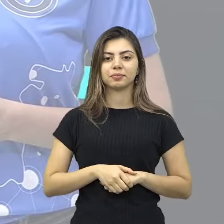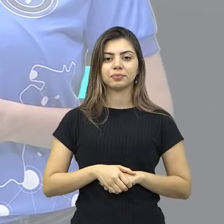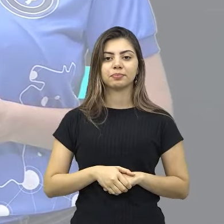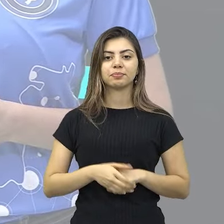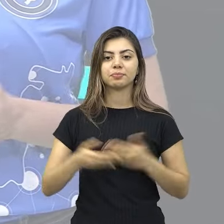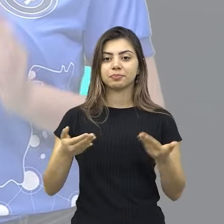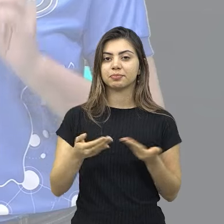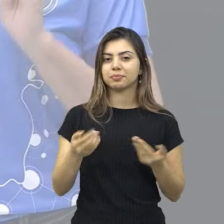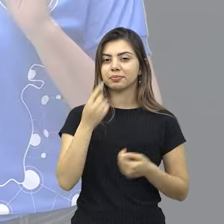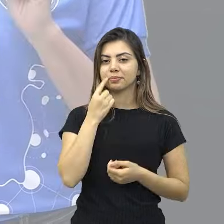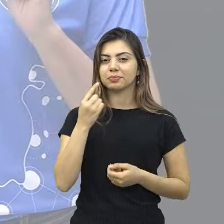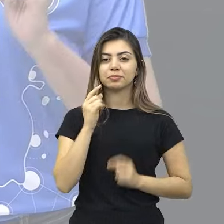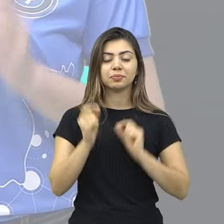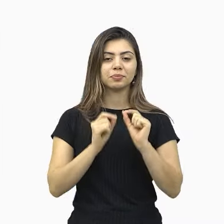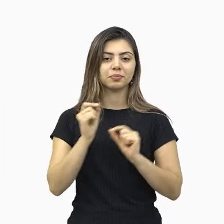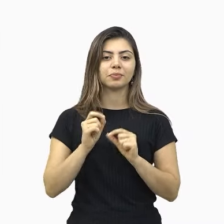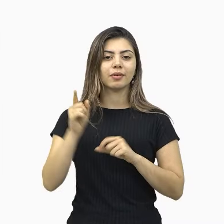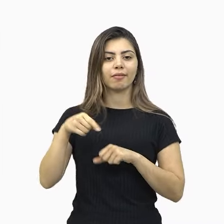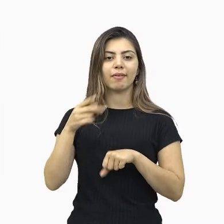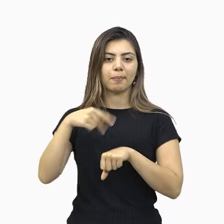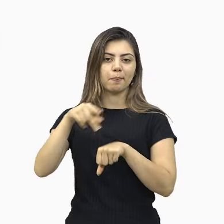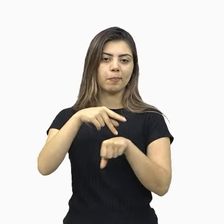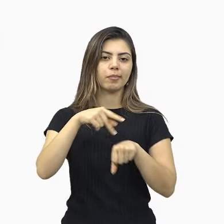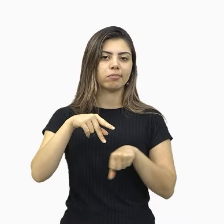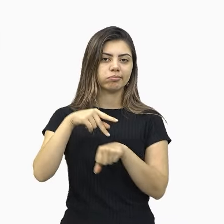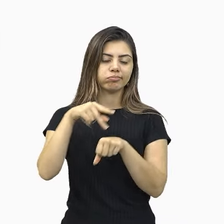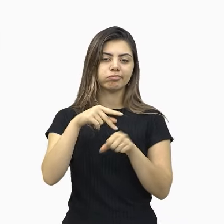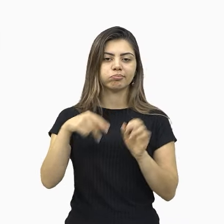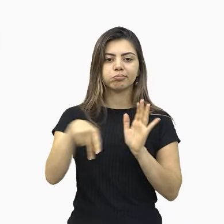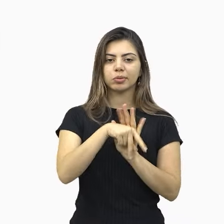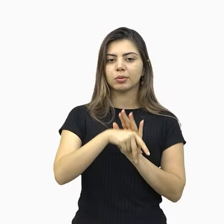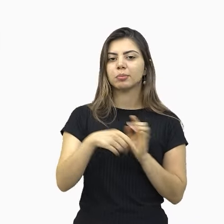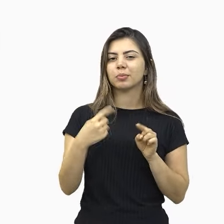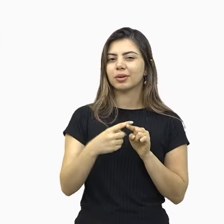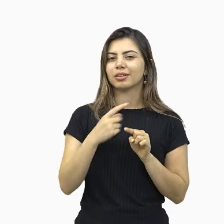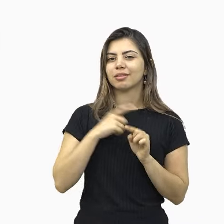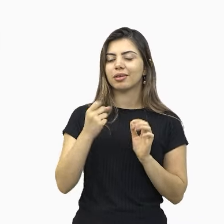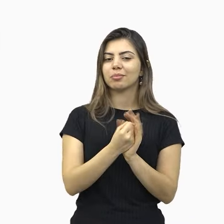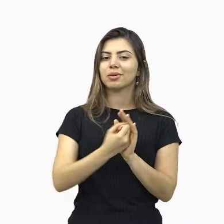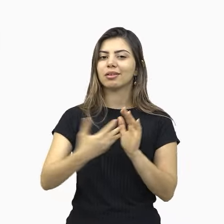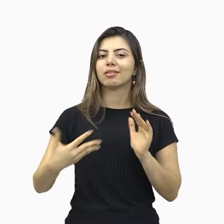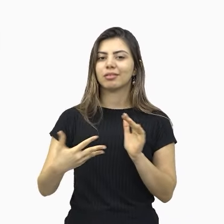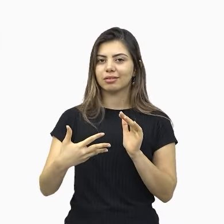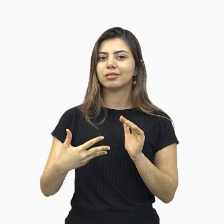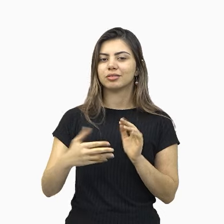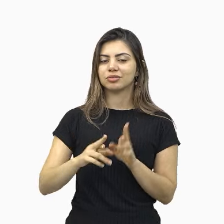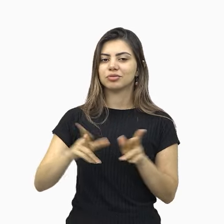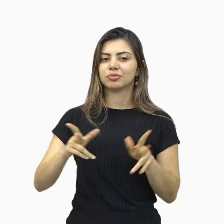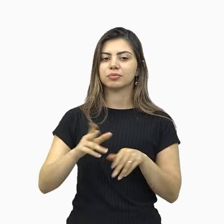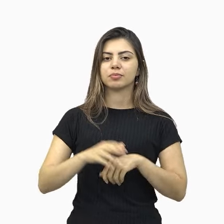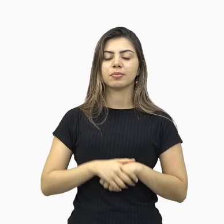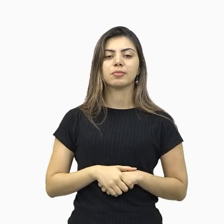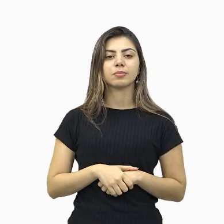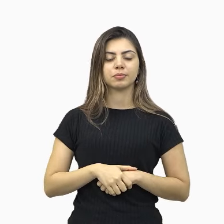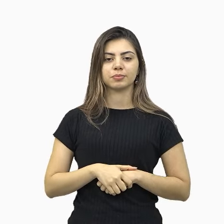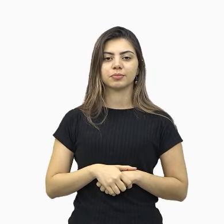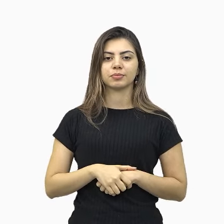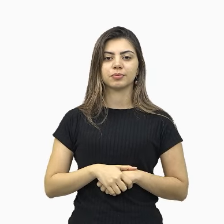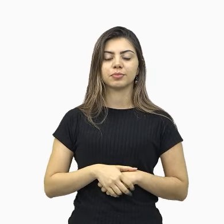vamos ver um pouquinho mais agora das nacionalidades, porque tem umas características dela no finalzinho, certo? Então, você tem aí,